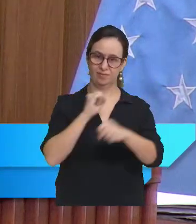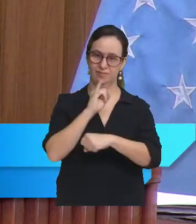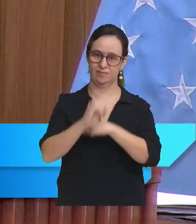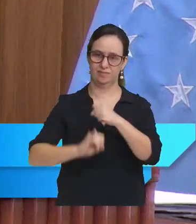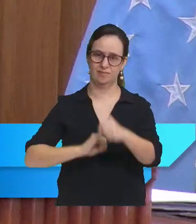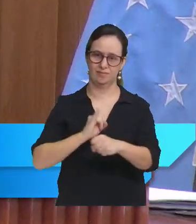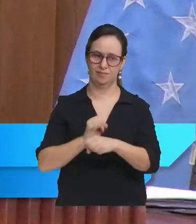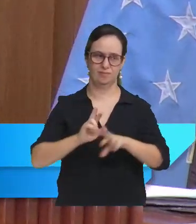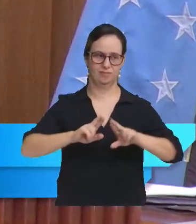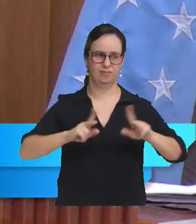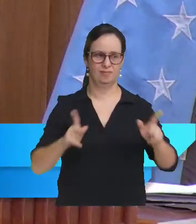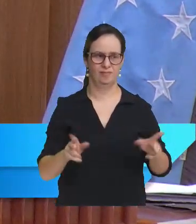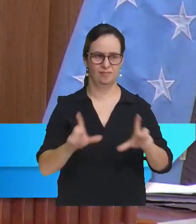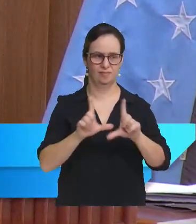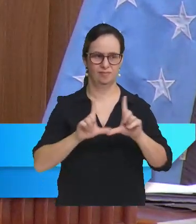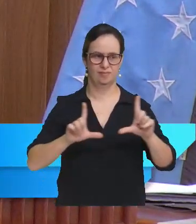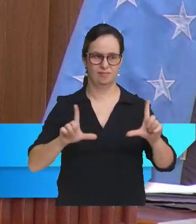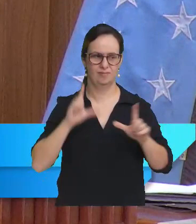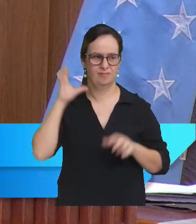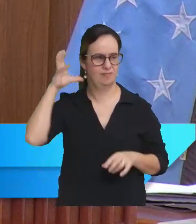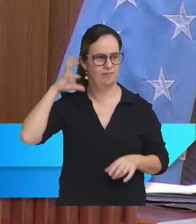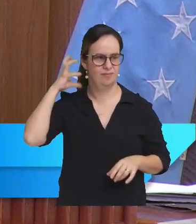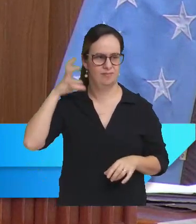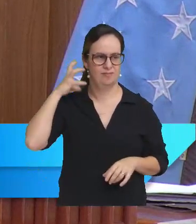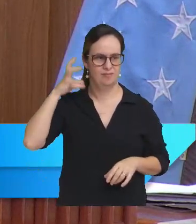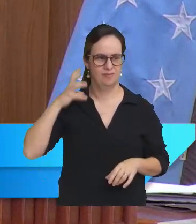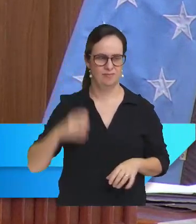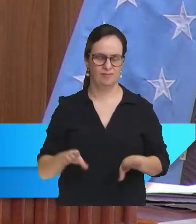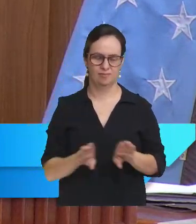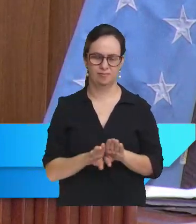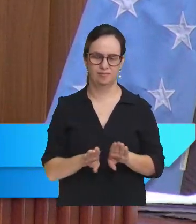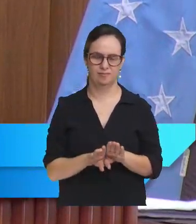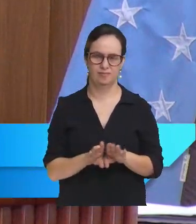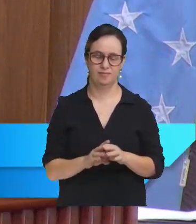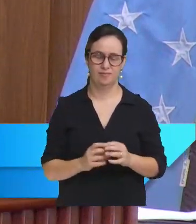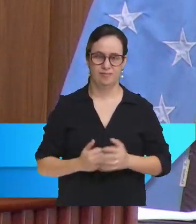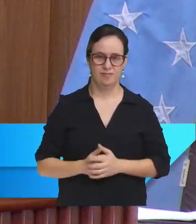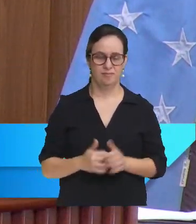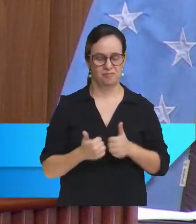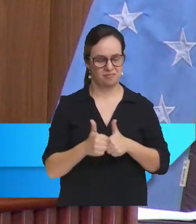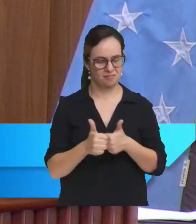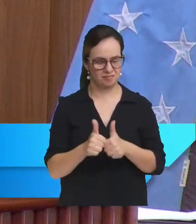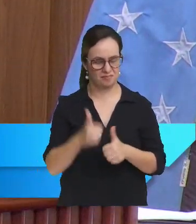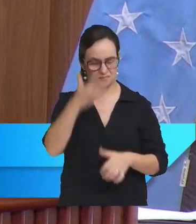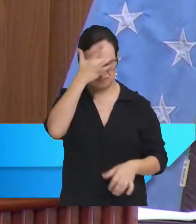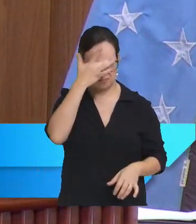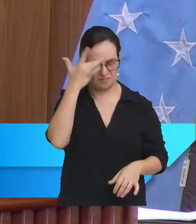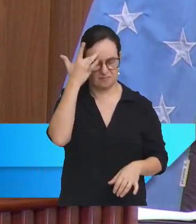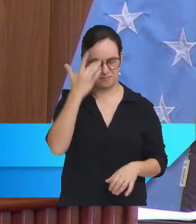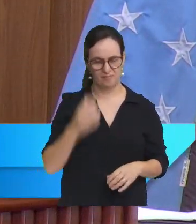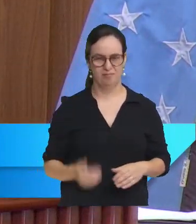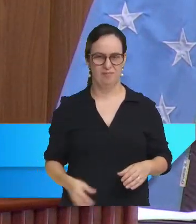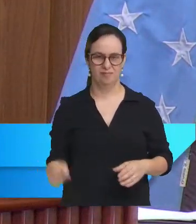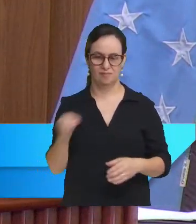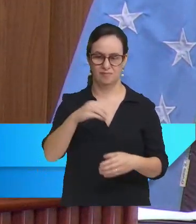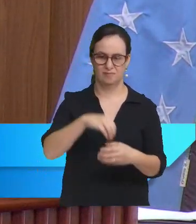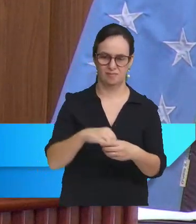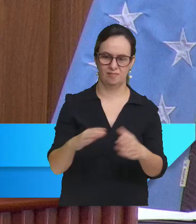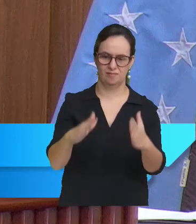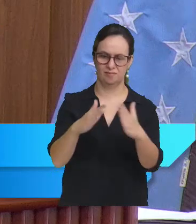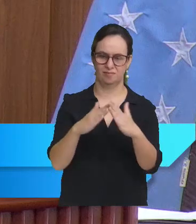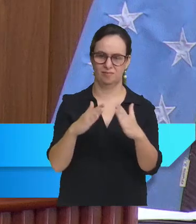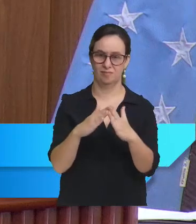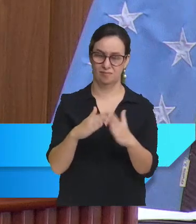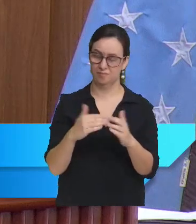pela TV e agora pela rádio, as pessoas acompanham aí pelas suas casas, mas a gente fica muito feliz em poder receber os munícipes